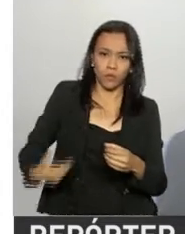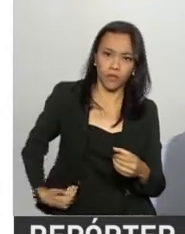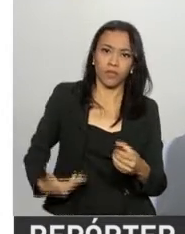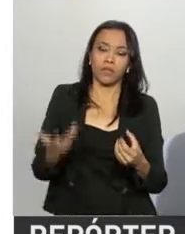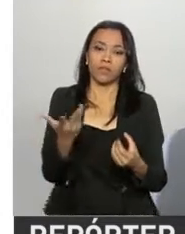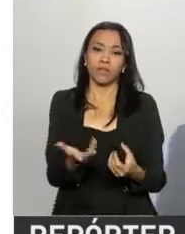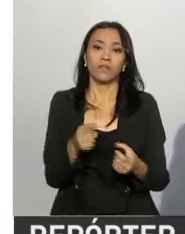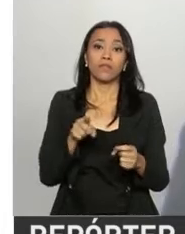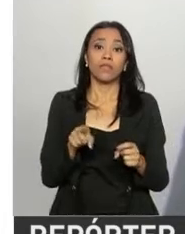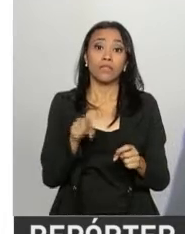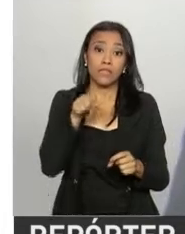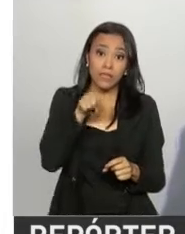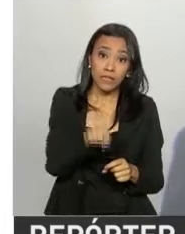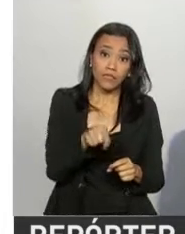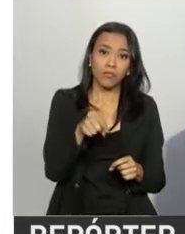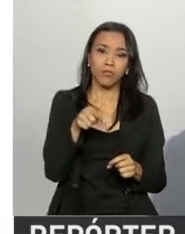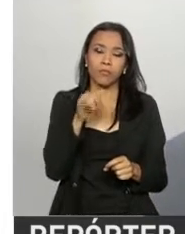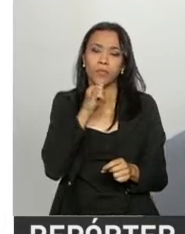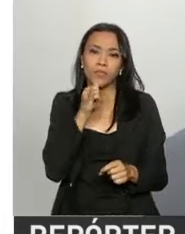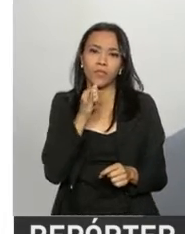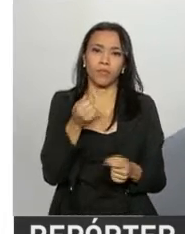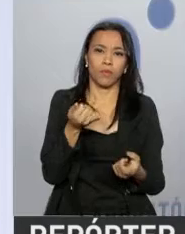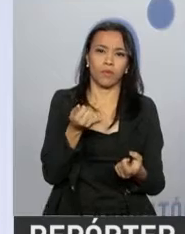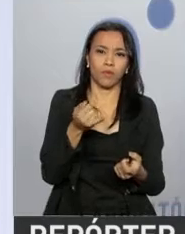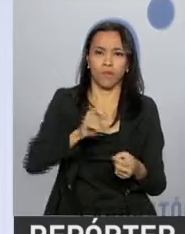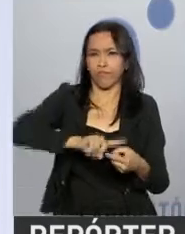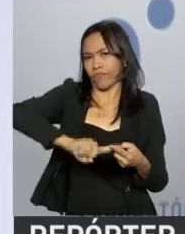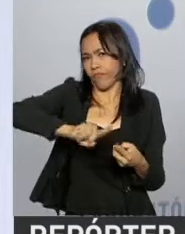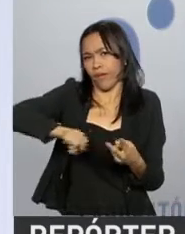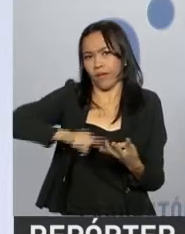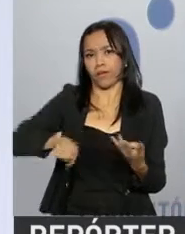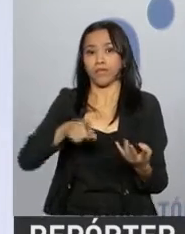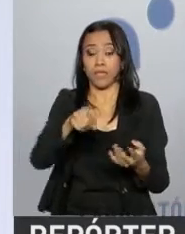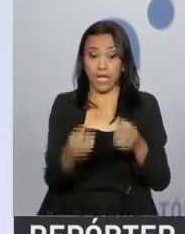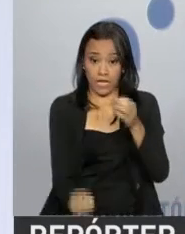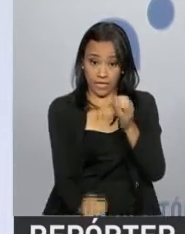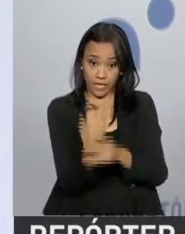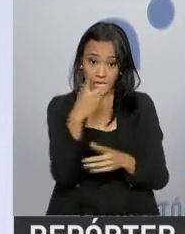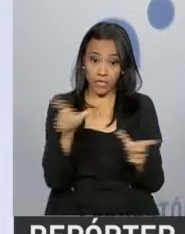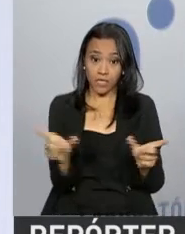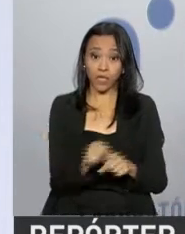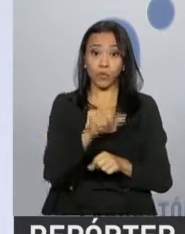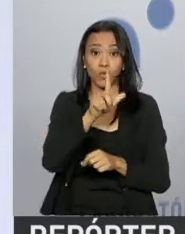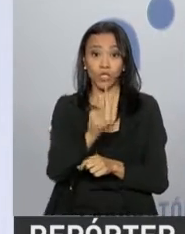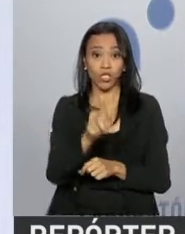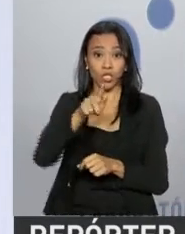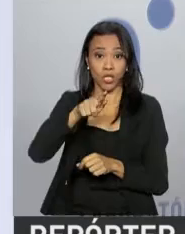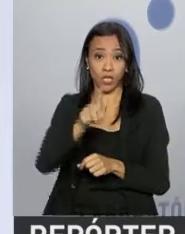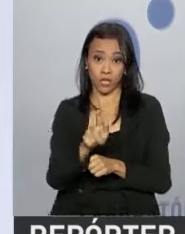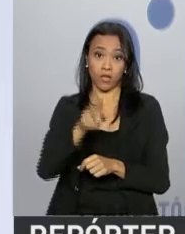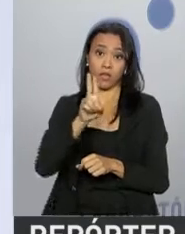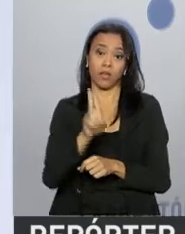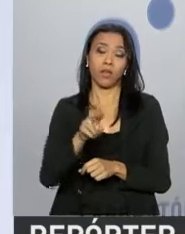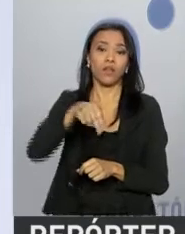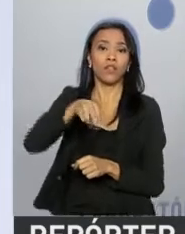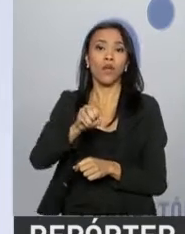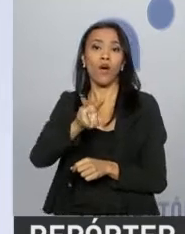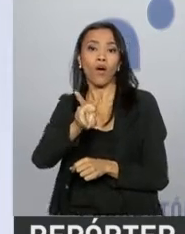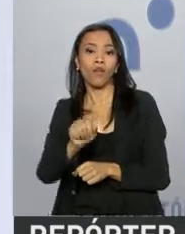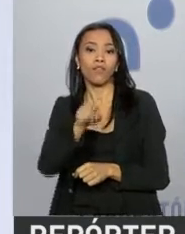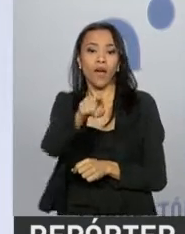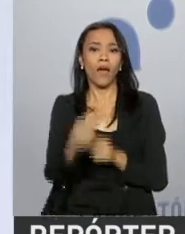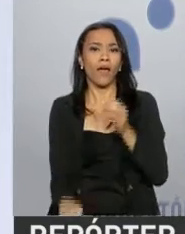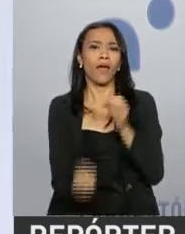um procedimento de aceleração de processos para aprovação de produtos. A criação do Genova é resultado de uma parceria entre os governos do Brasil e